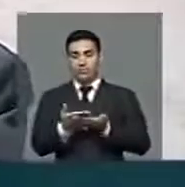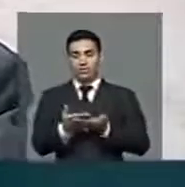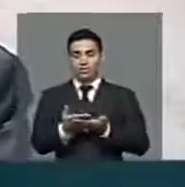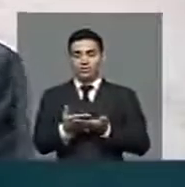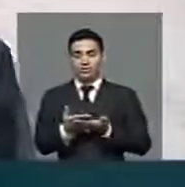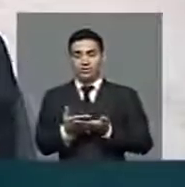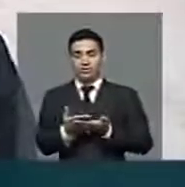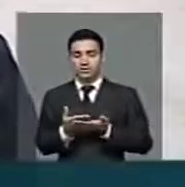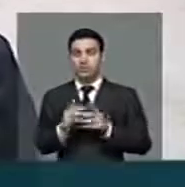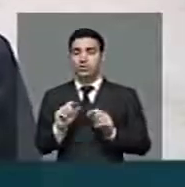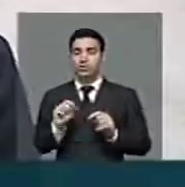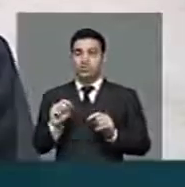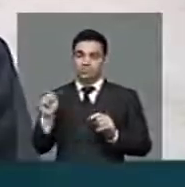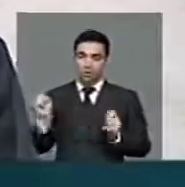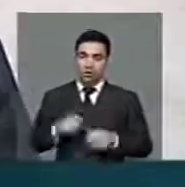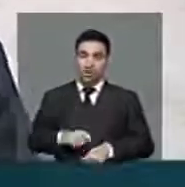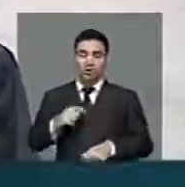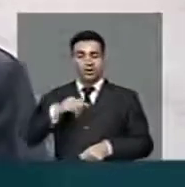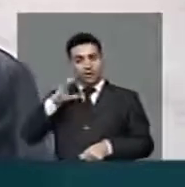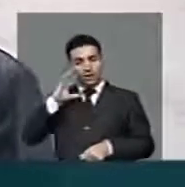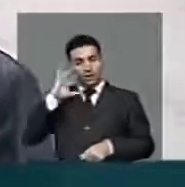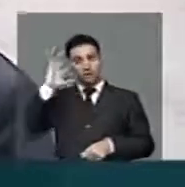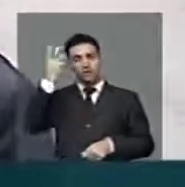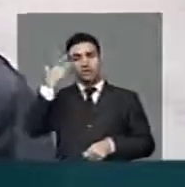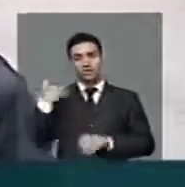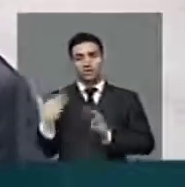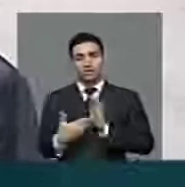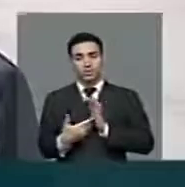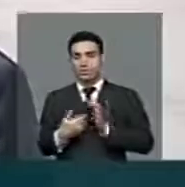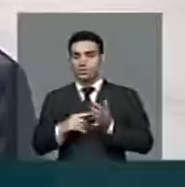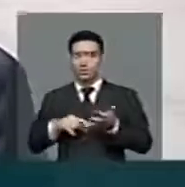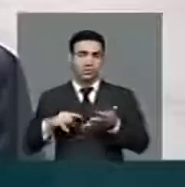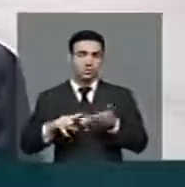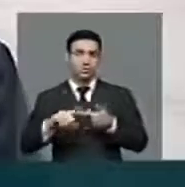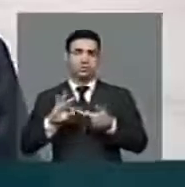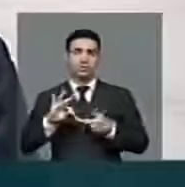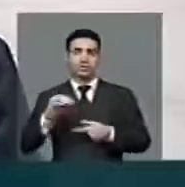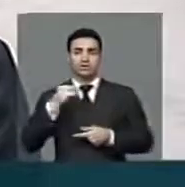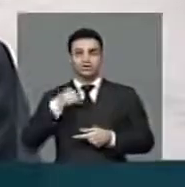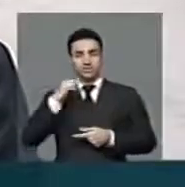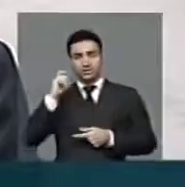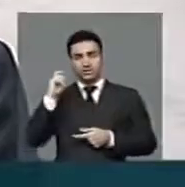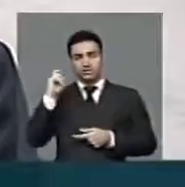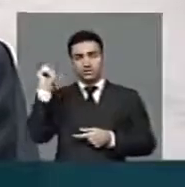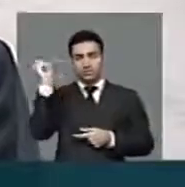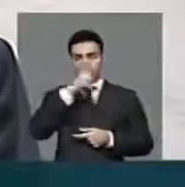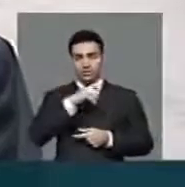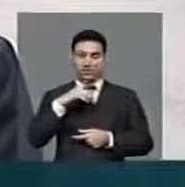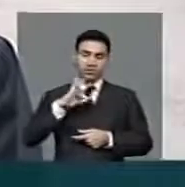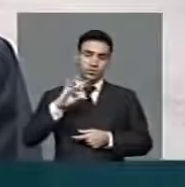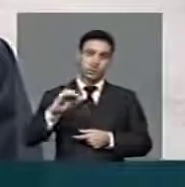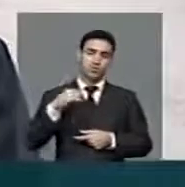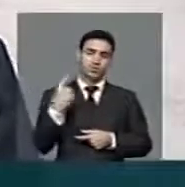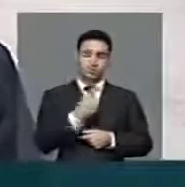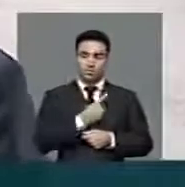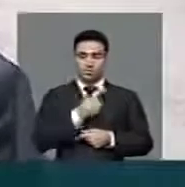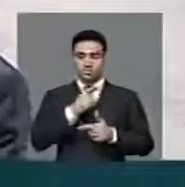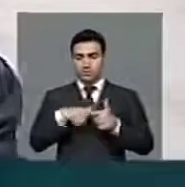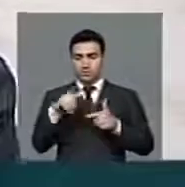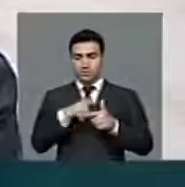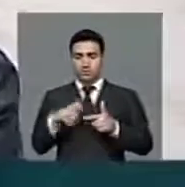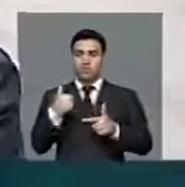poderá resolver todas as nossas dificuldades, todos os nossos problemas. Então, eu quero lhe parabenizar, porque nós